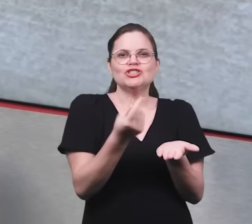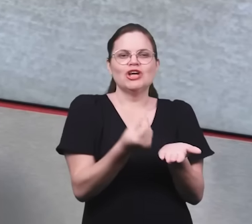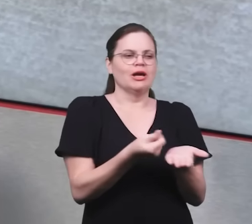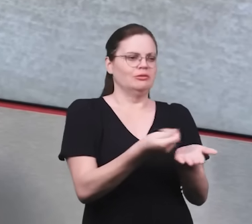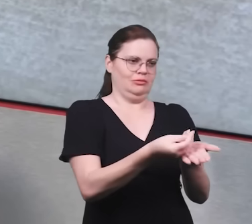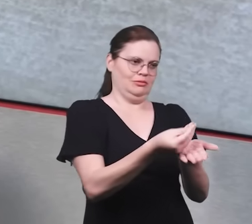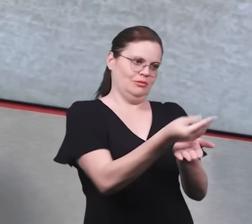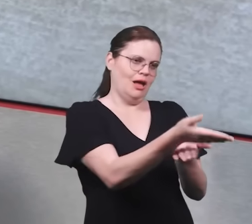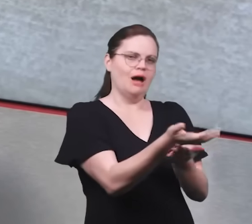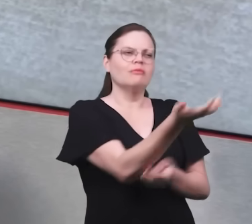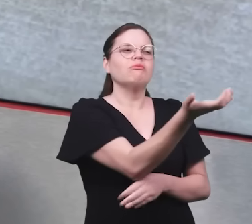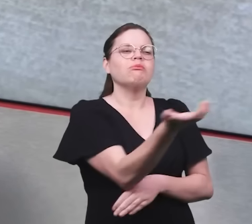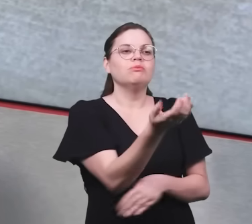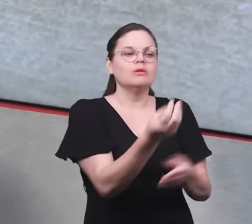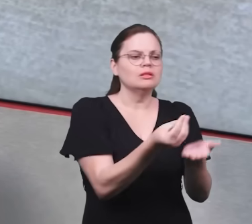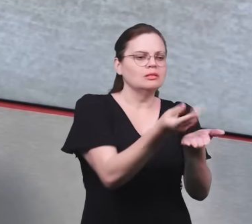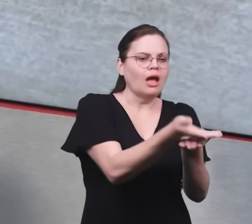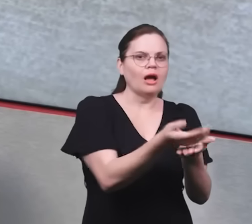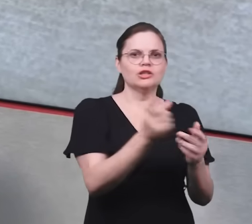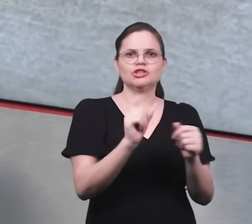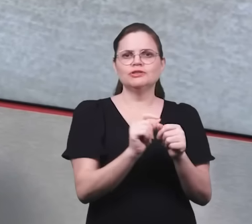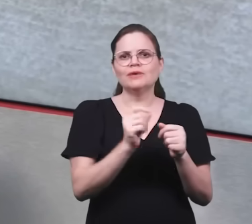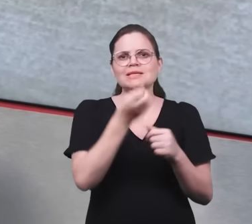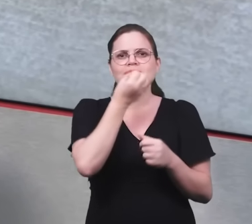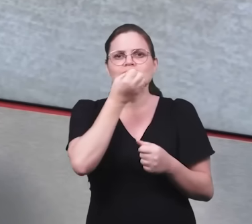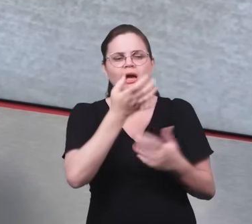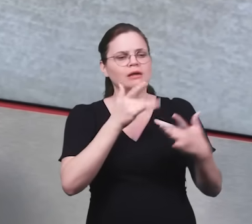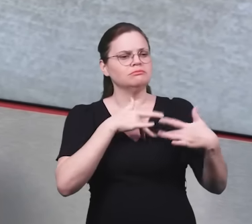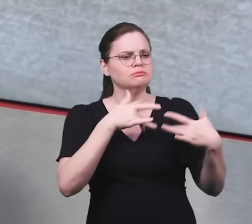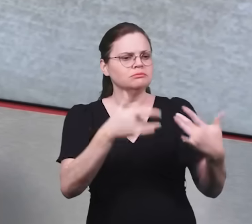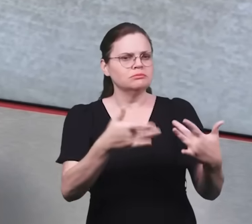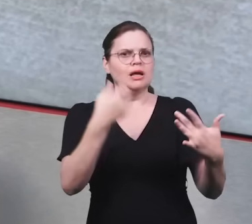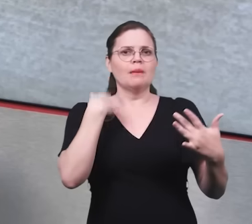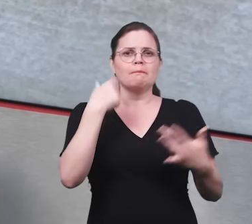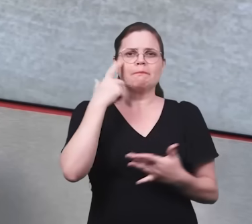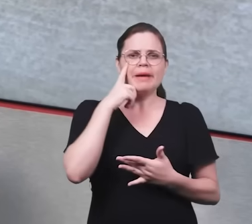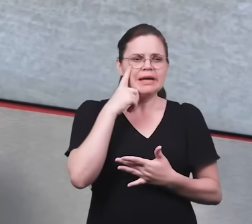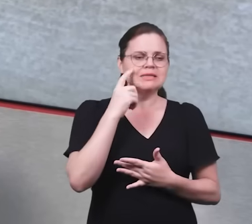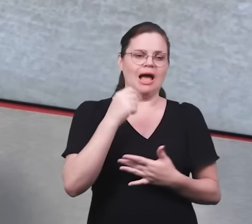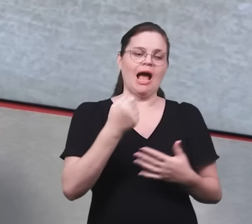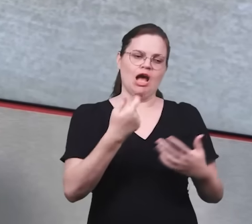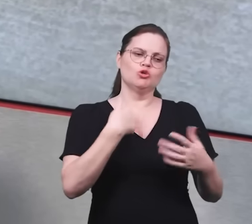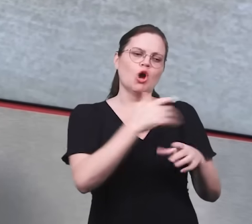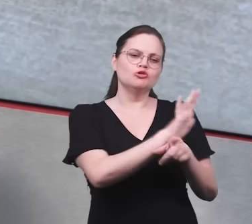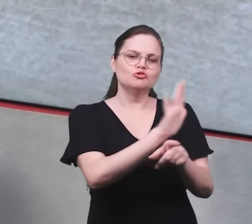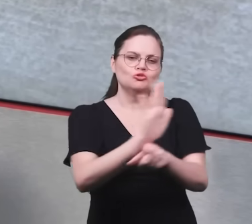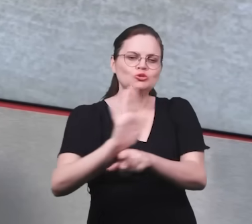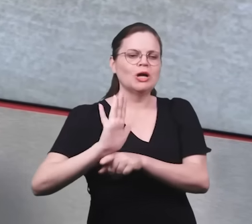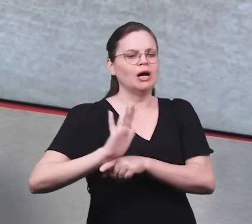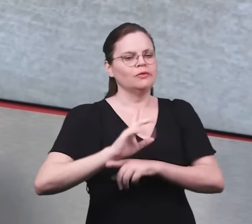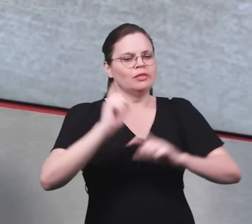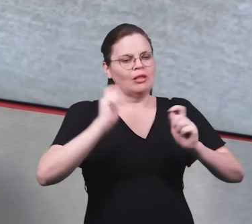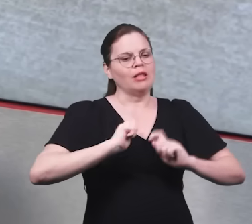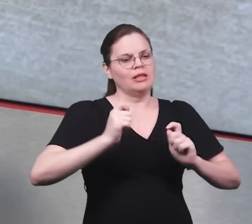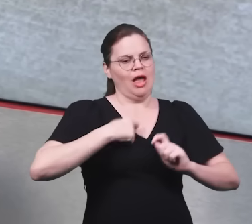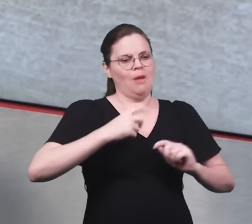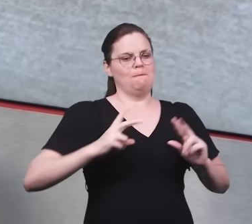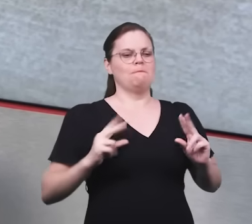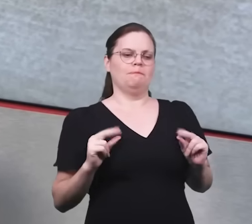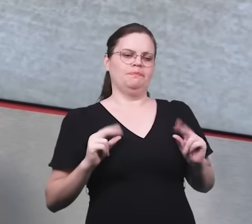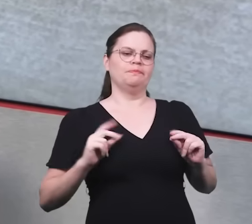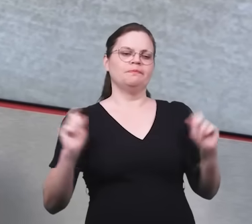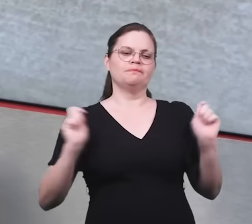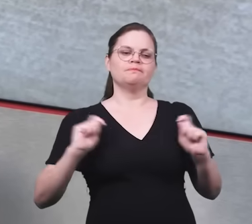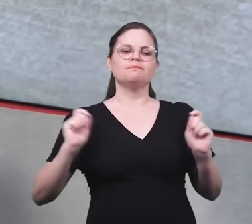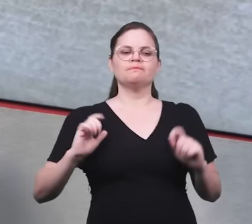até mesmo de fazer o bem, e acharem que essas coisas trazem para as pessoas determinados méritos,